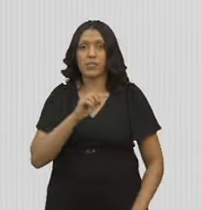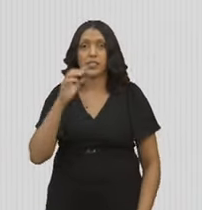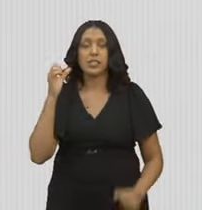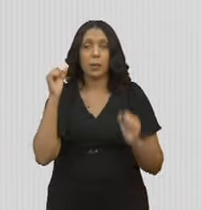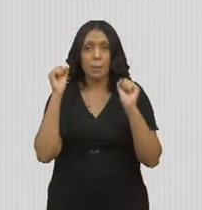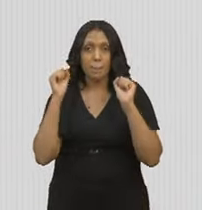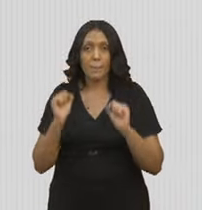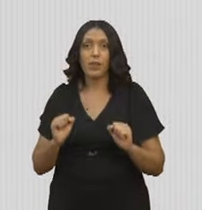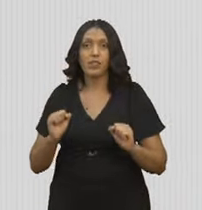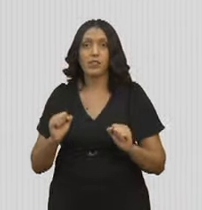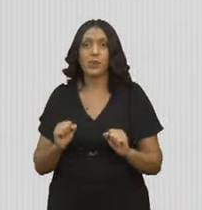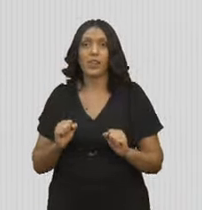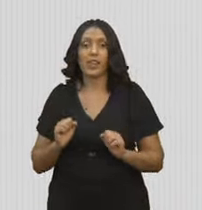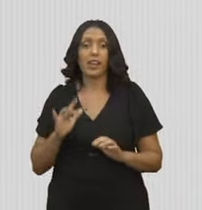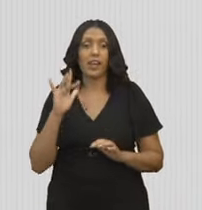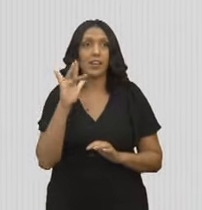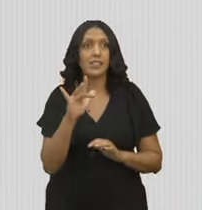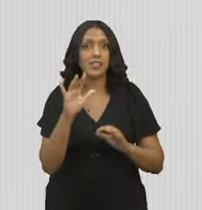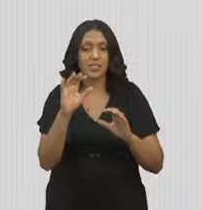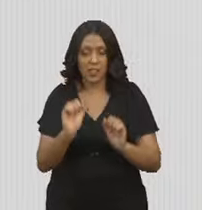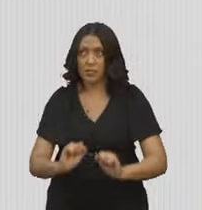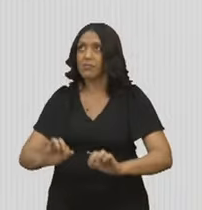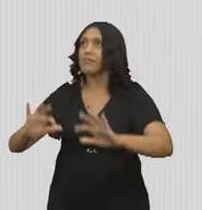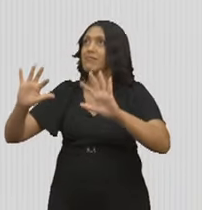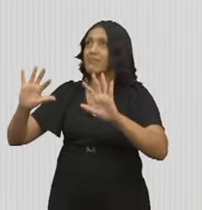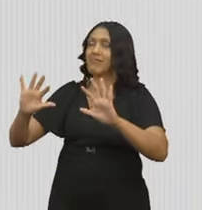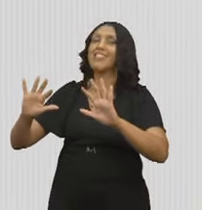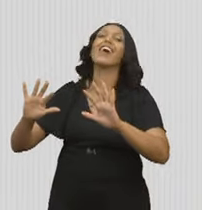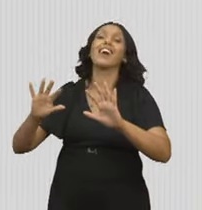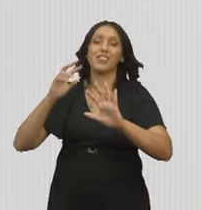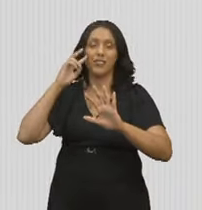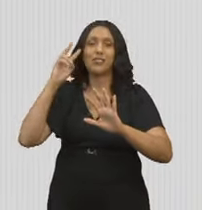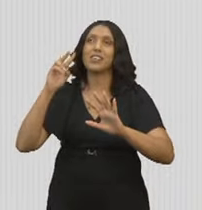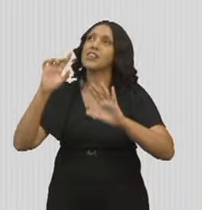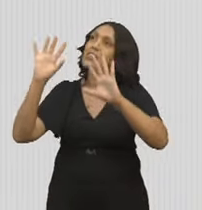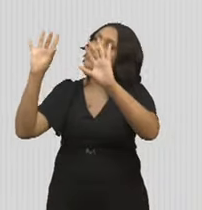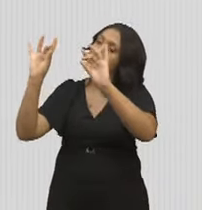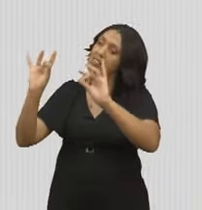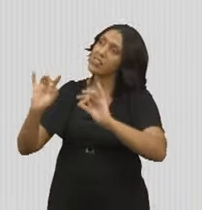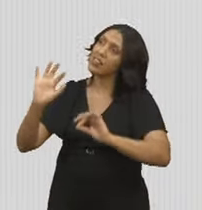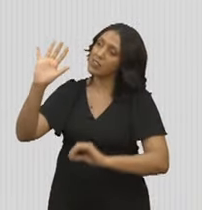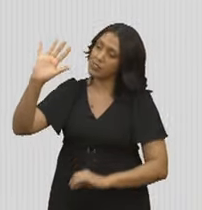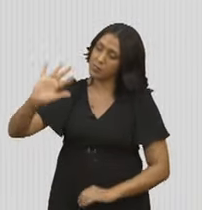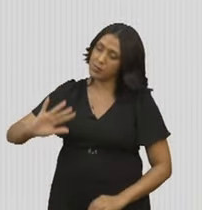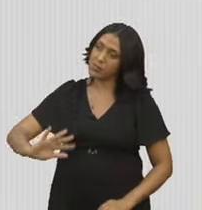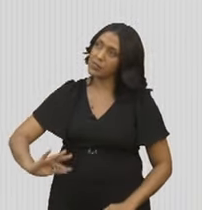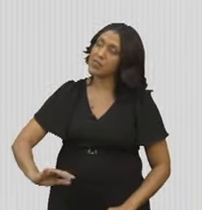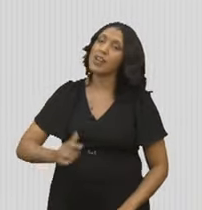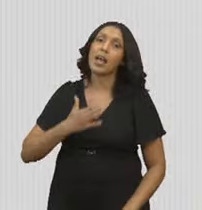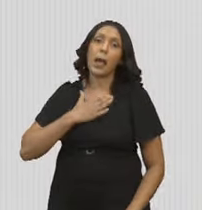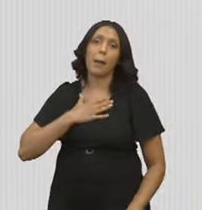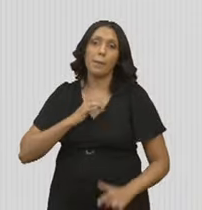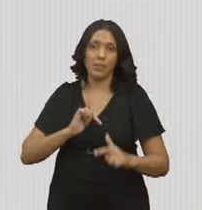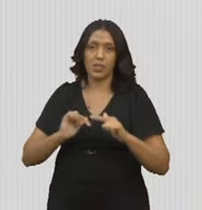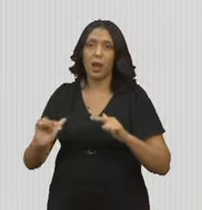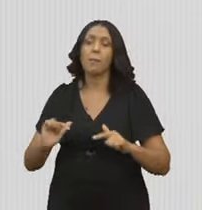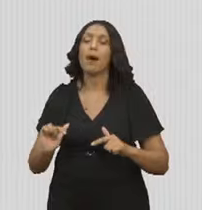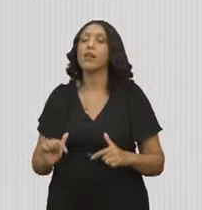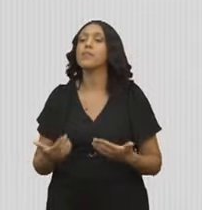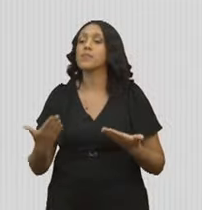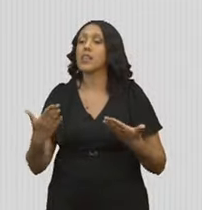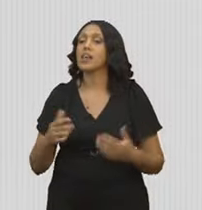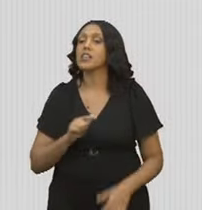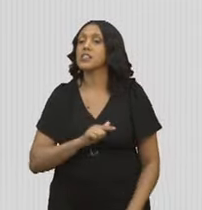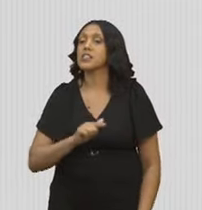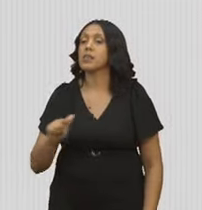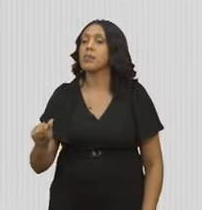as estatísticas. A gente teve trabalhos sobre zeladoria, sobre infraestrutura, mobilidade, segurança, saúde e educação, na proporção